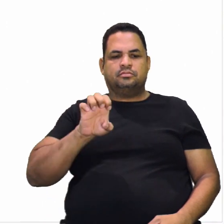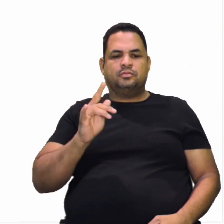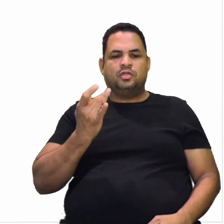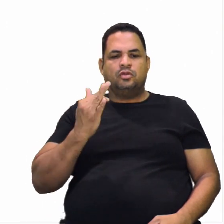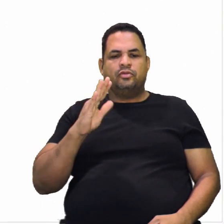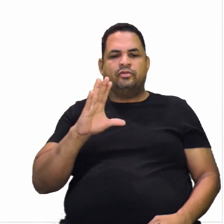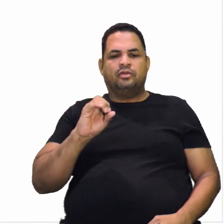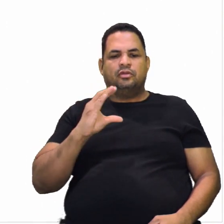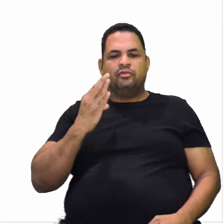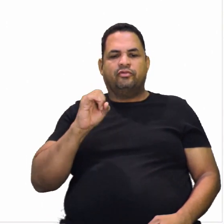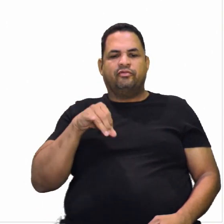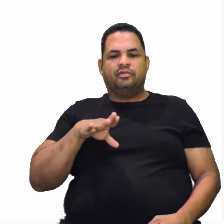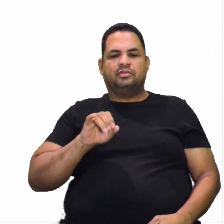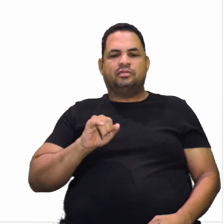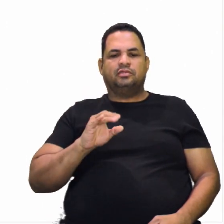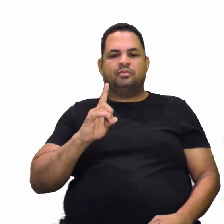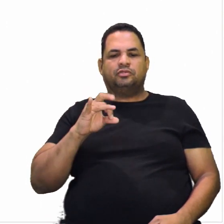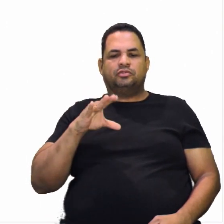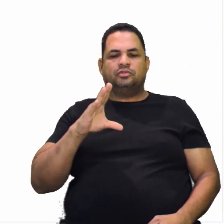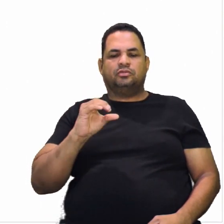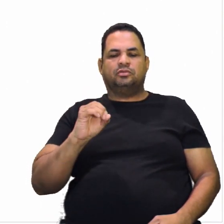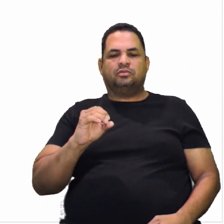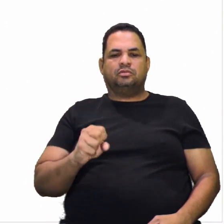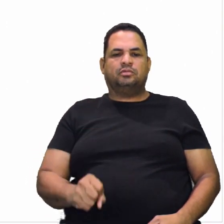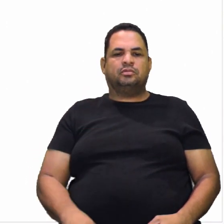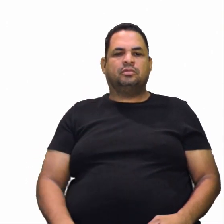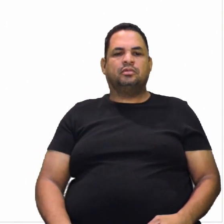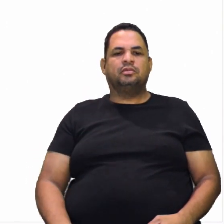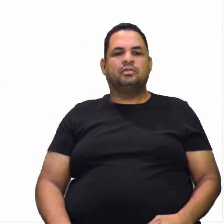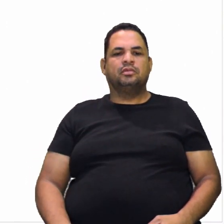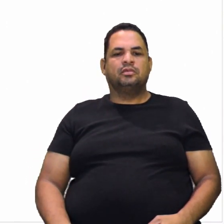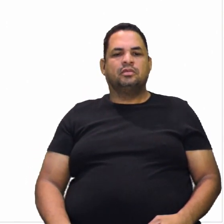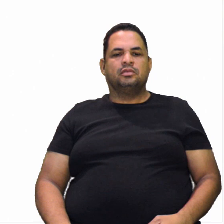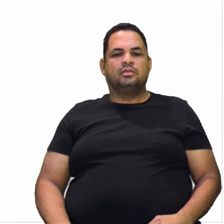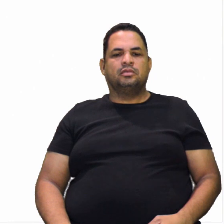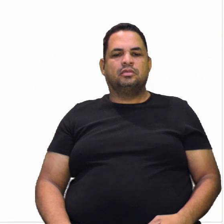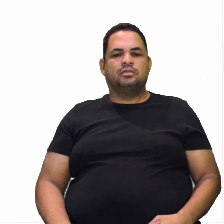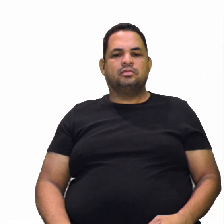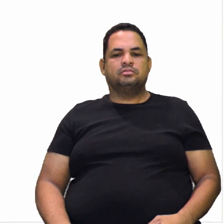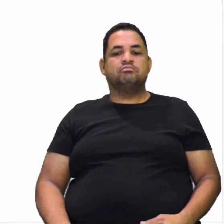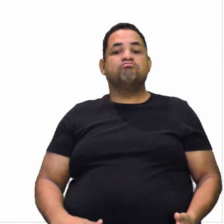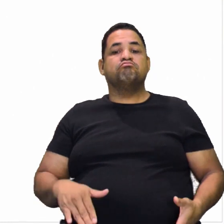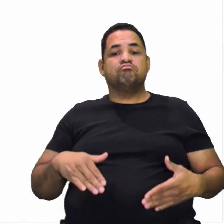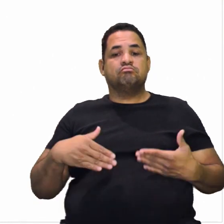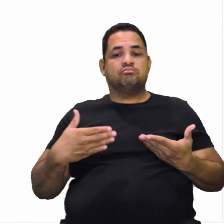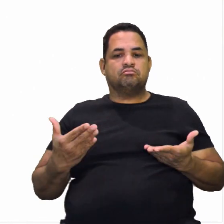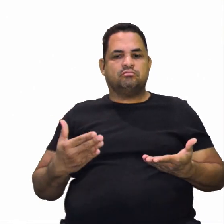Hieróglifos, cuneiforme e demótico. E aí, meus queridos alunos?